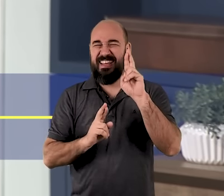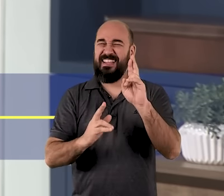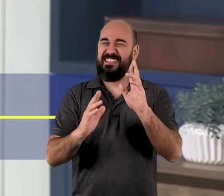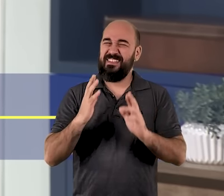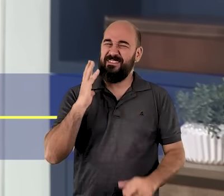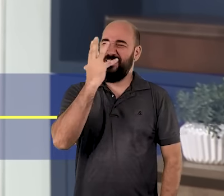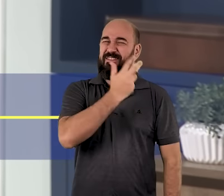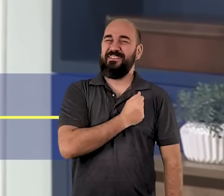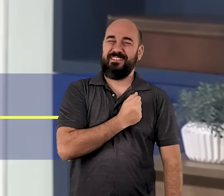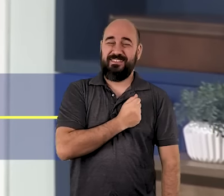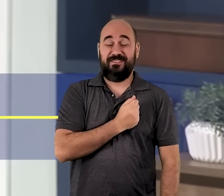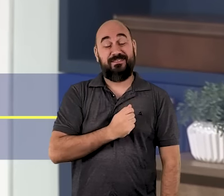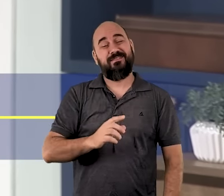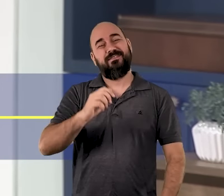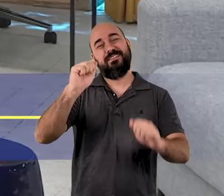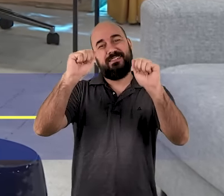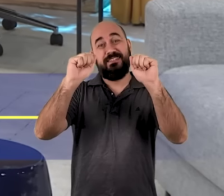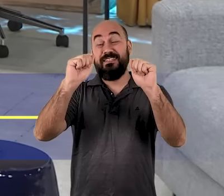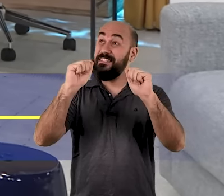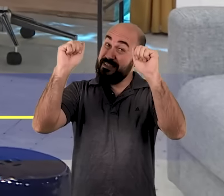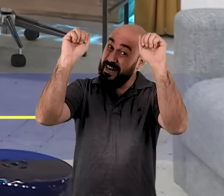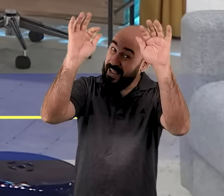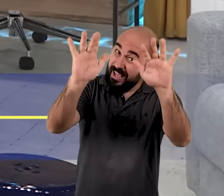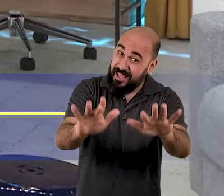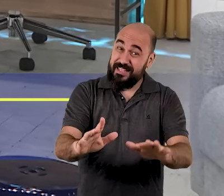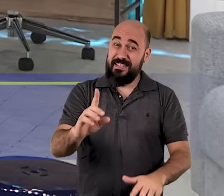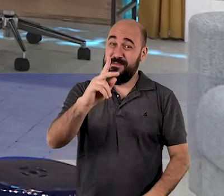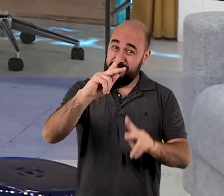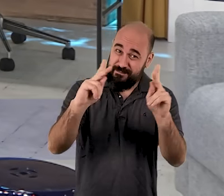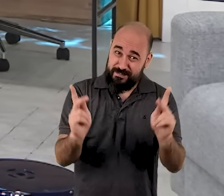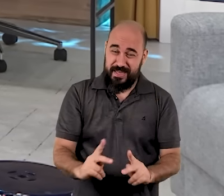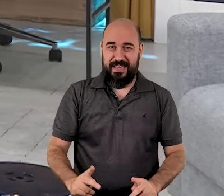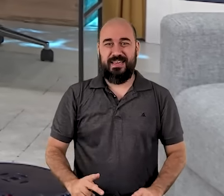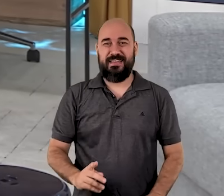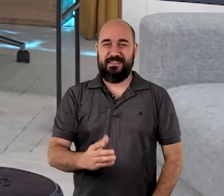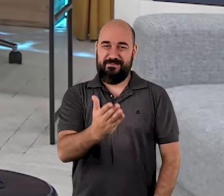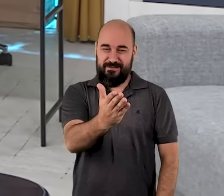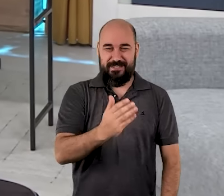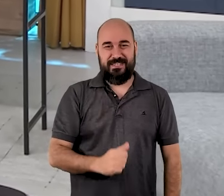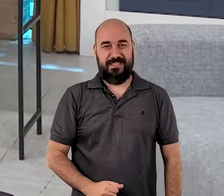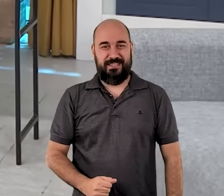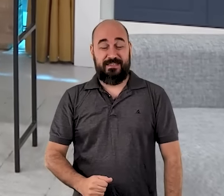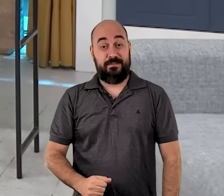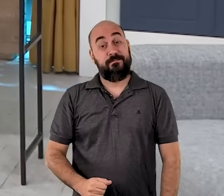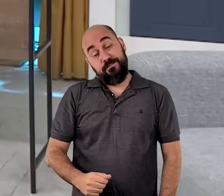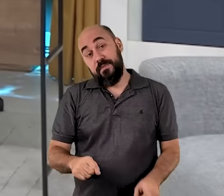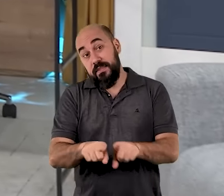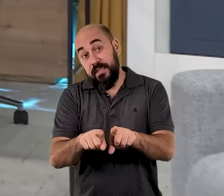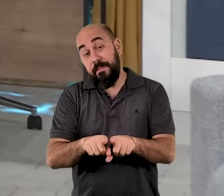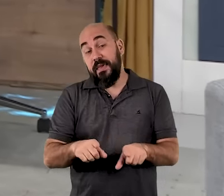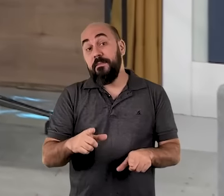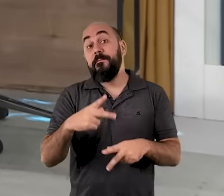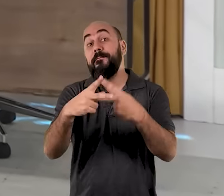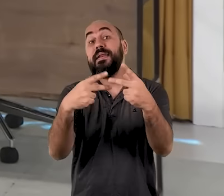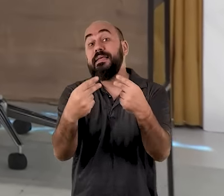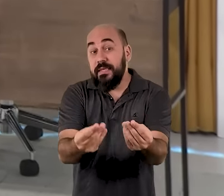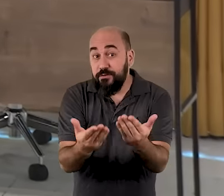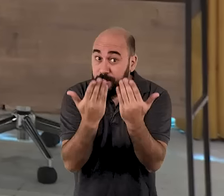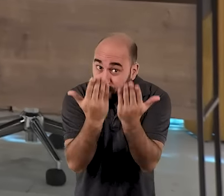você e sobre sua família. E eu tenho um presente que pode abençoar você e abençoar também toda a sua